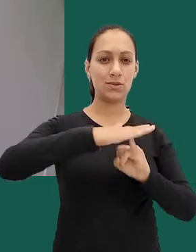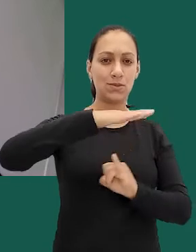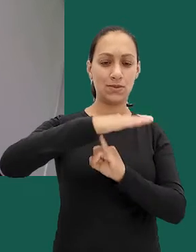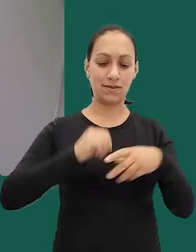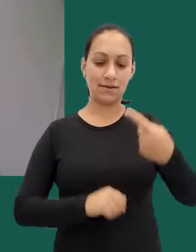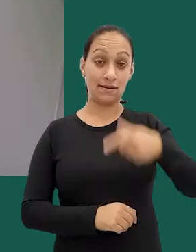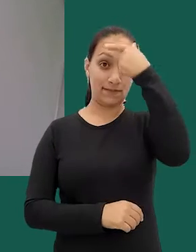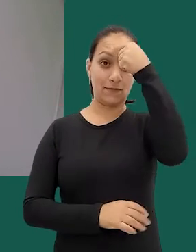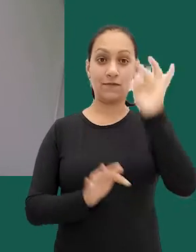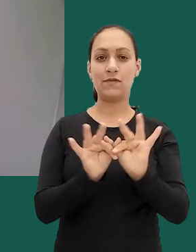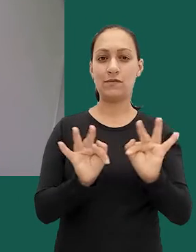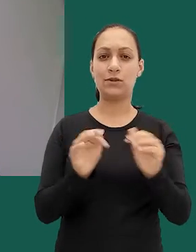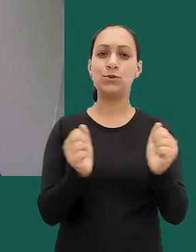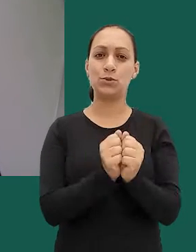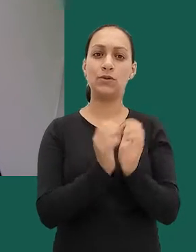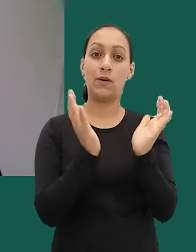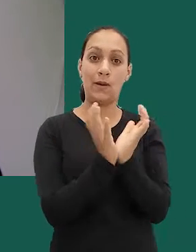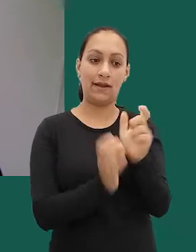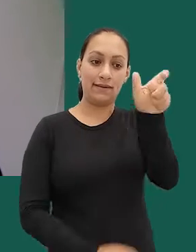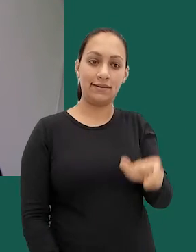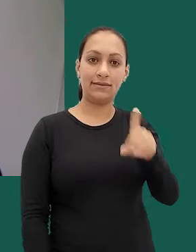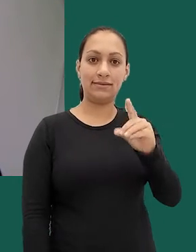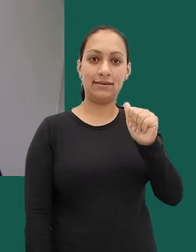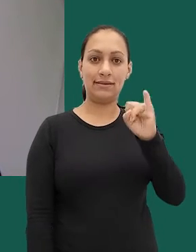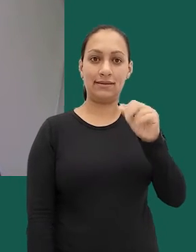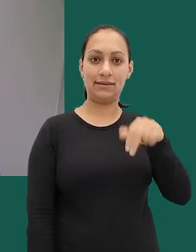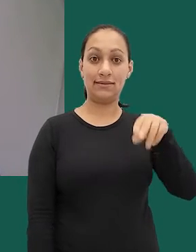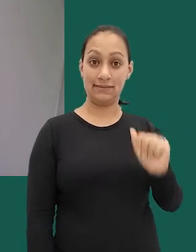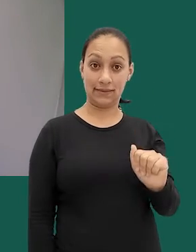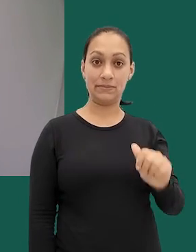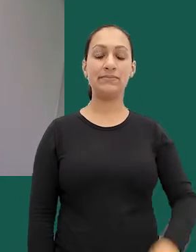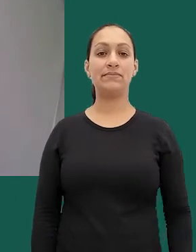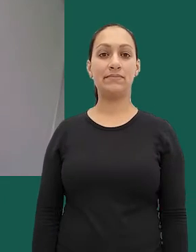Fevale, junto com a minha colega Dayana Kessler.